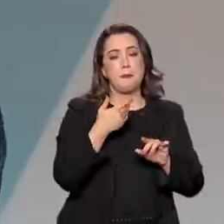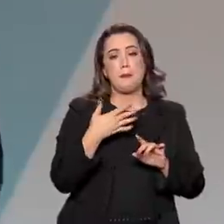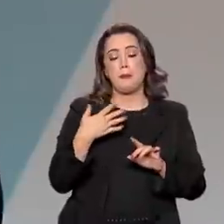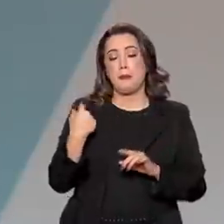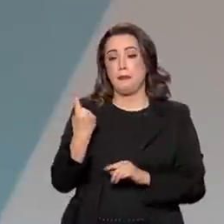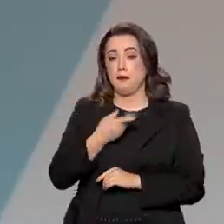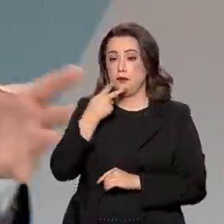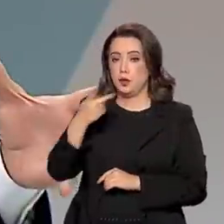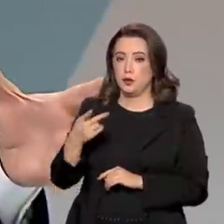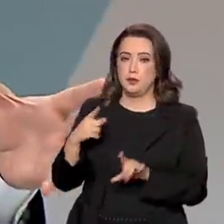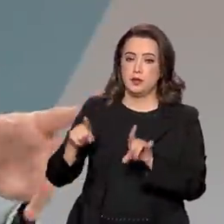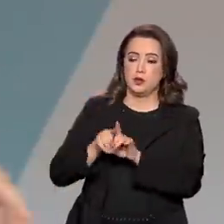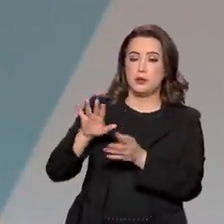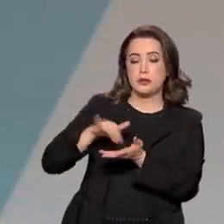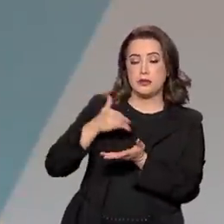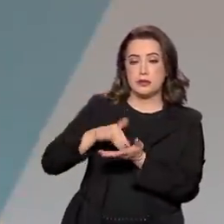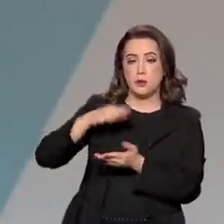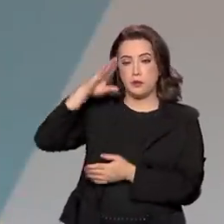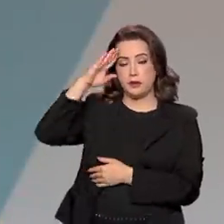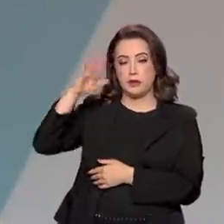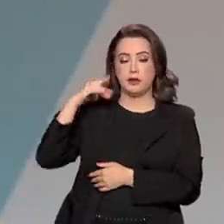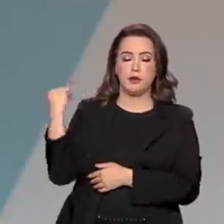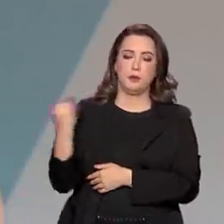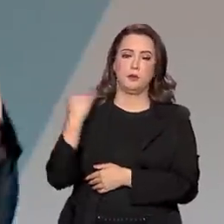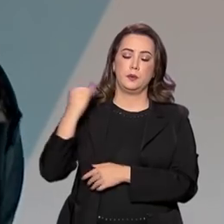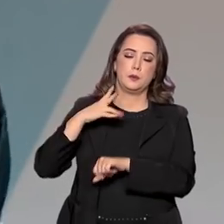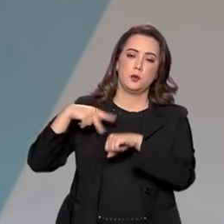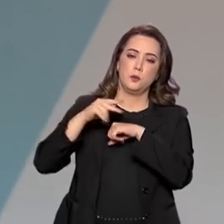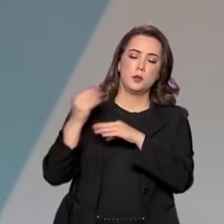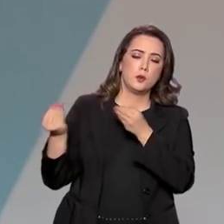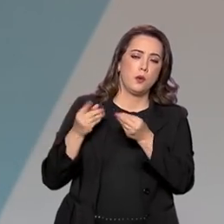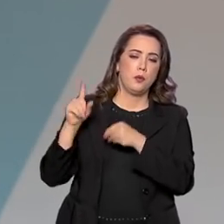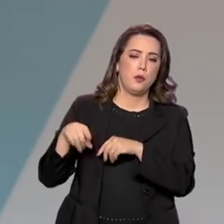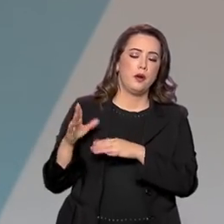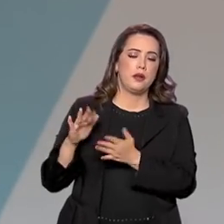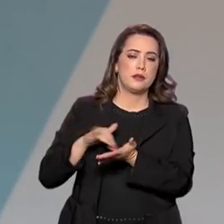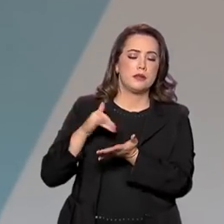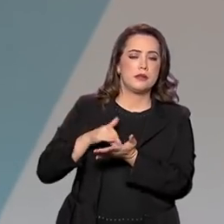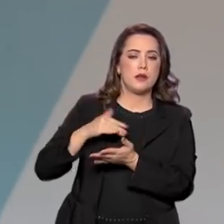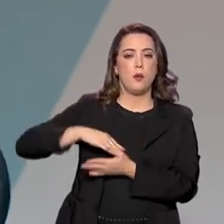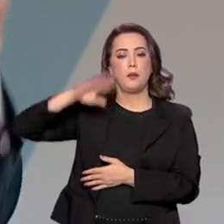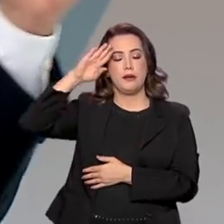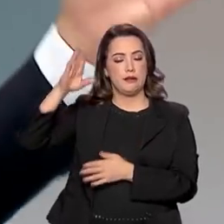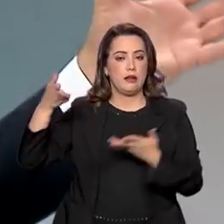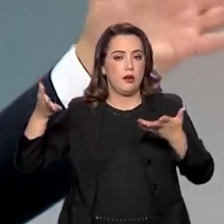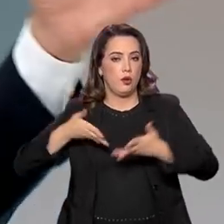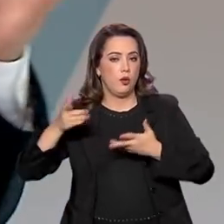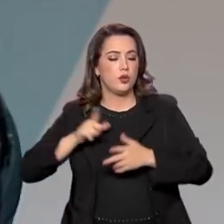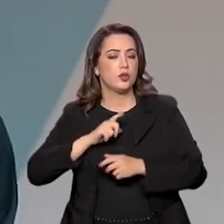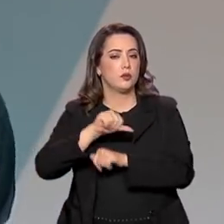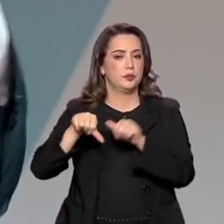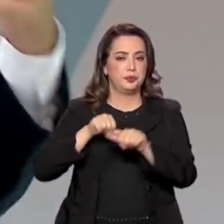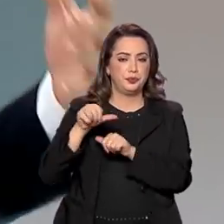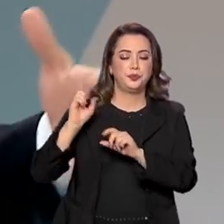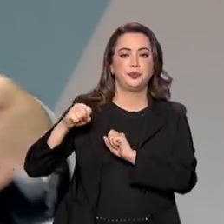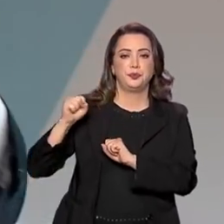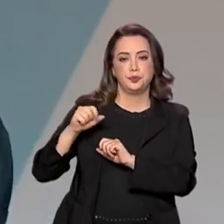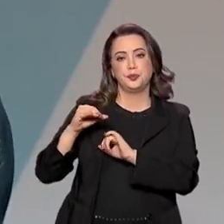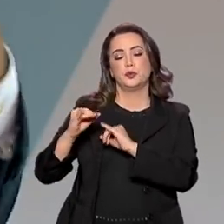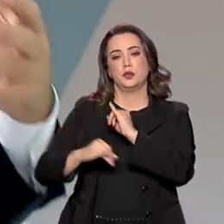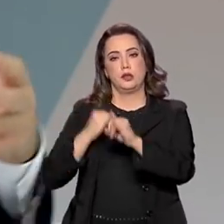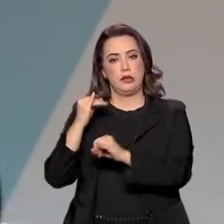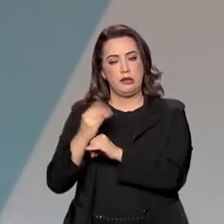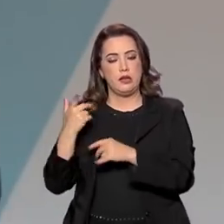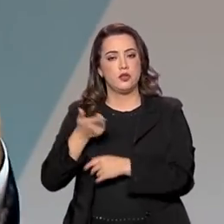militar que é o serviço fundamental para o país como é que é o alistamento militar hoje em dia houve mudança obviamente com a